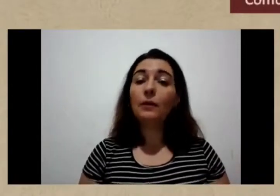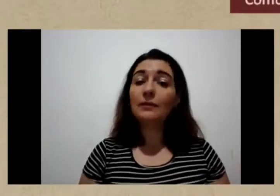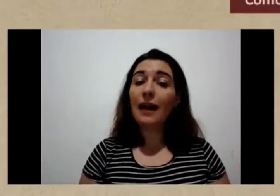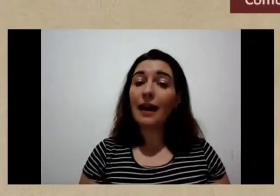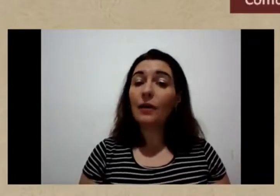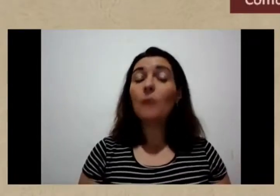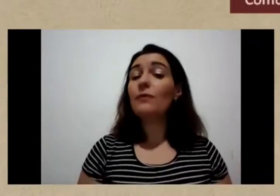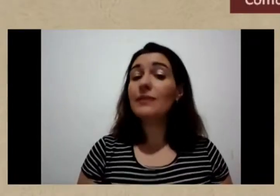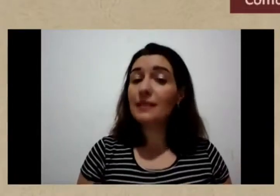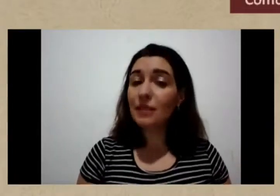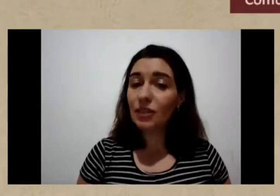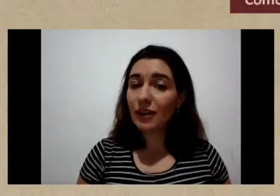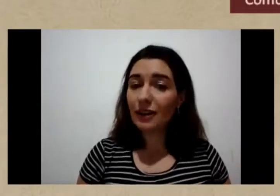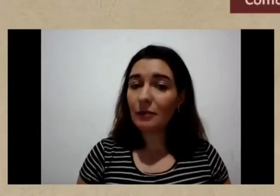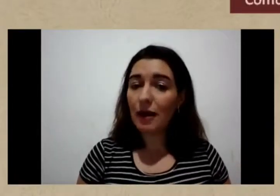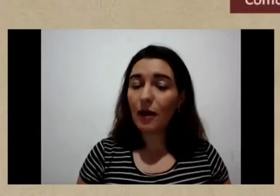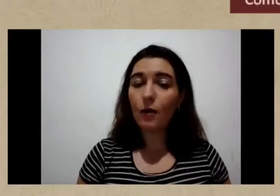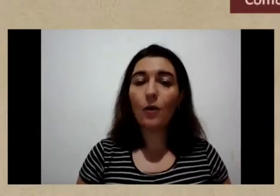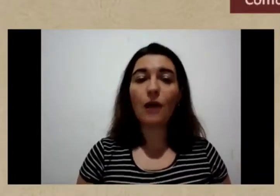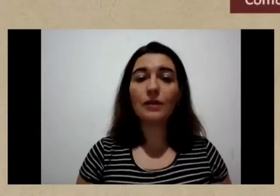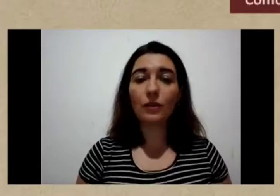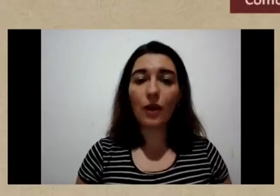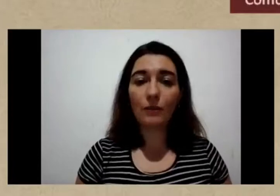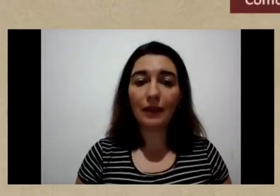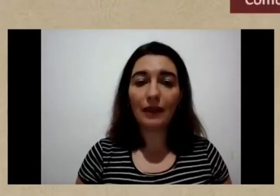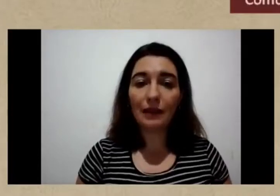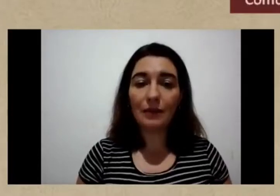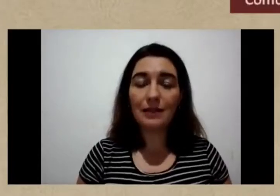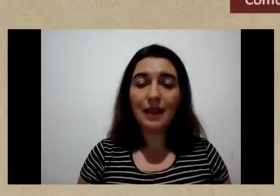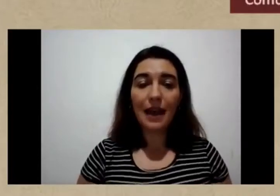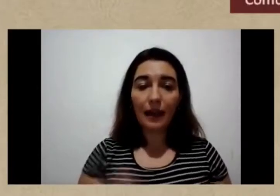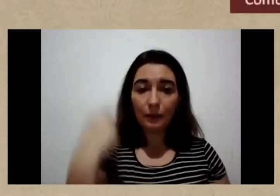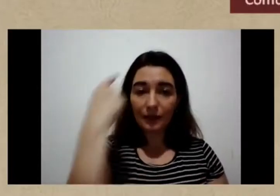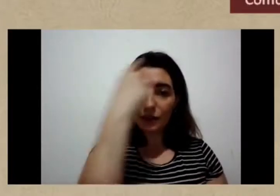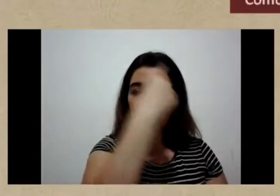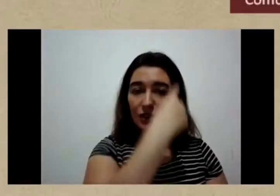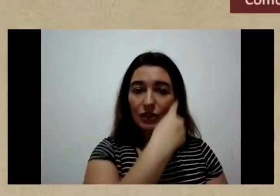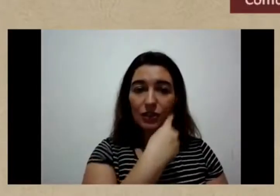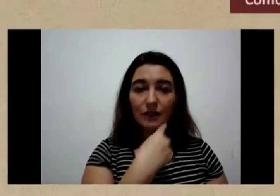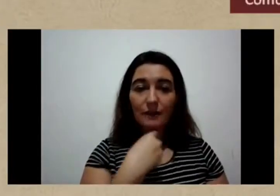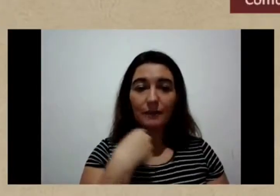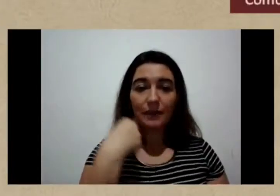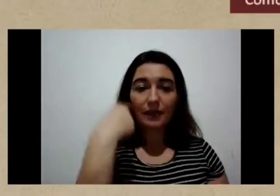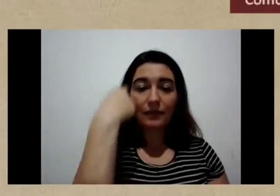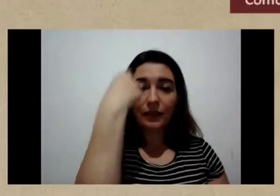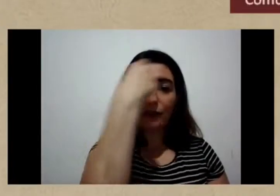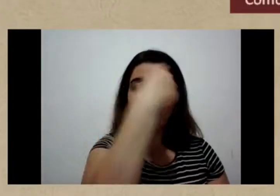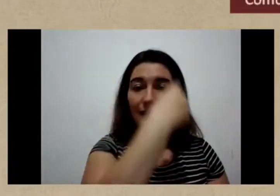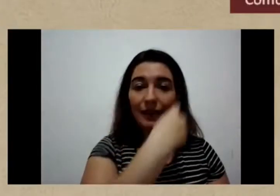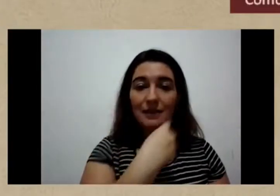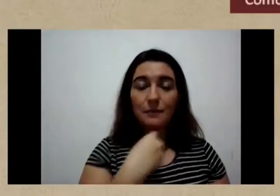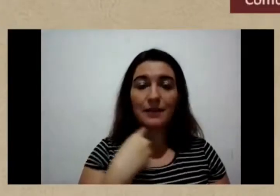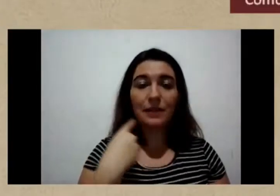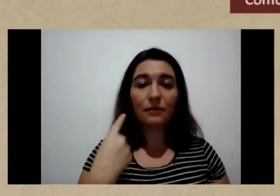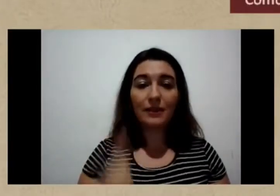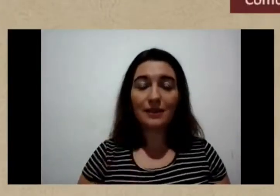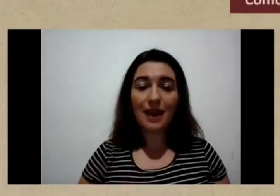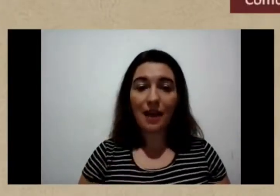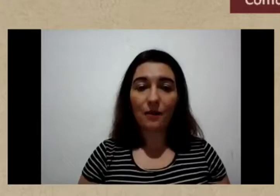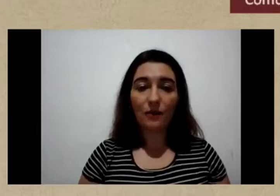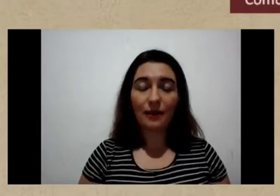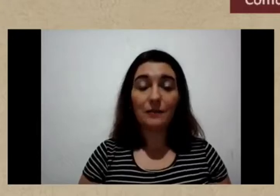Para eu perguntar como você se chama ou qual o seu nome em Libras, é importante que a gente verifique aqui a